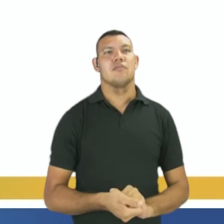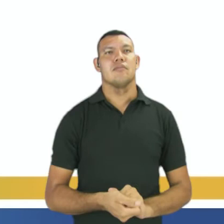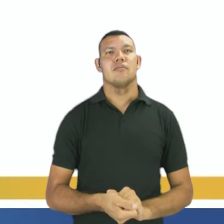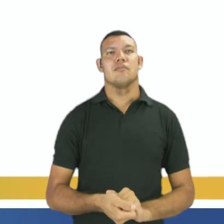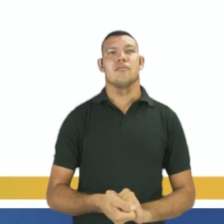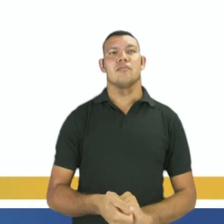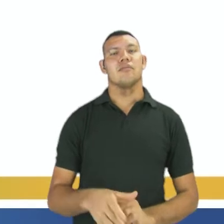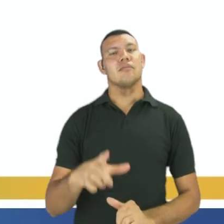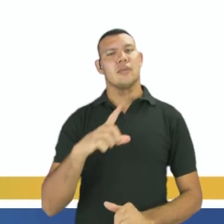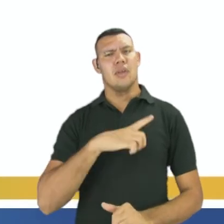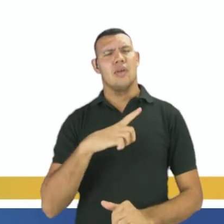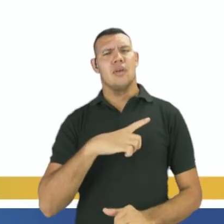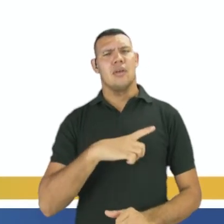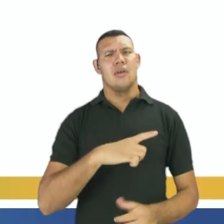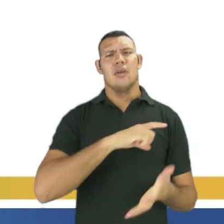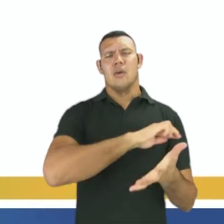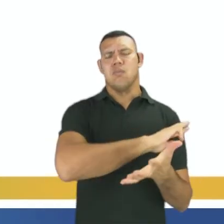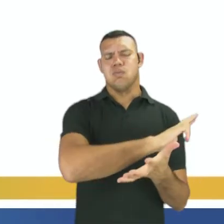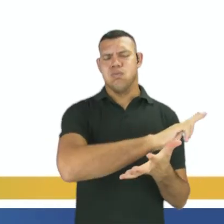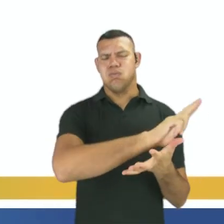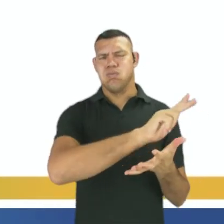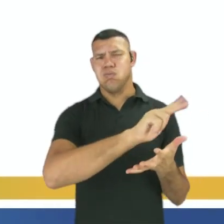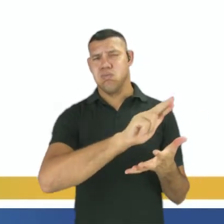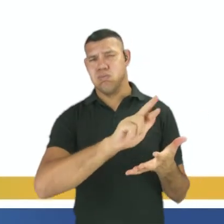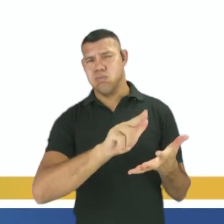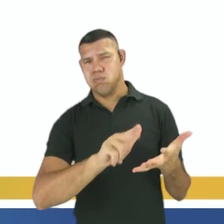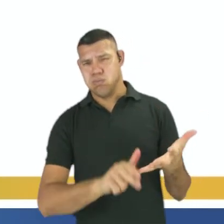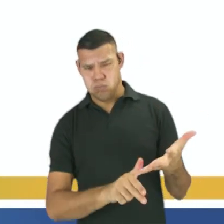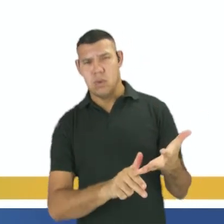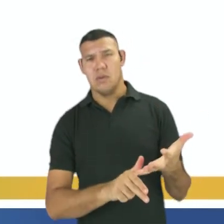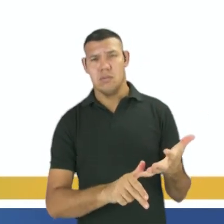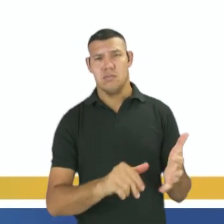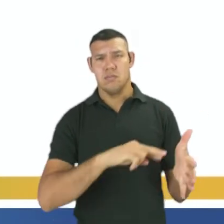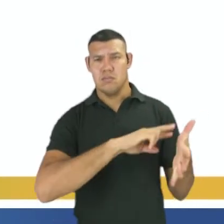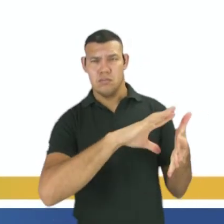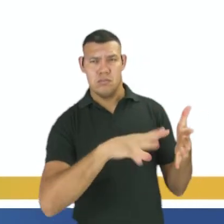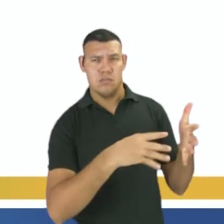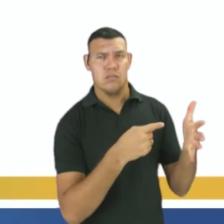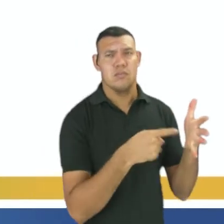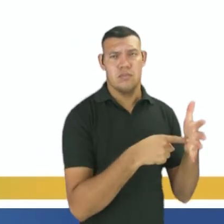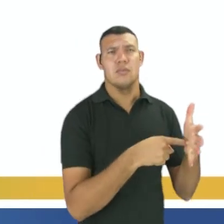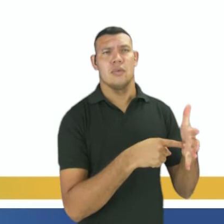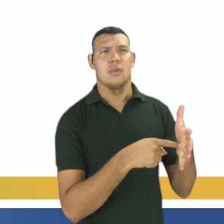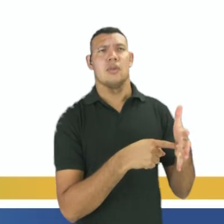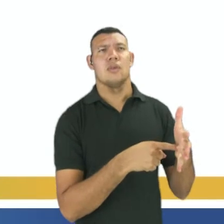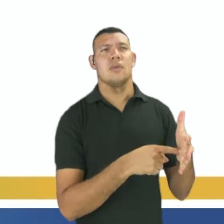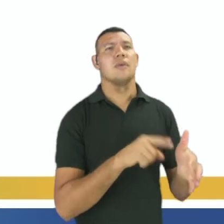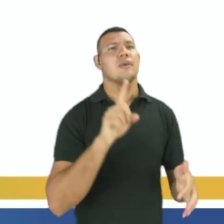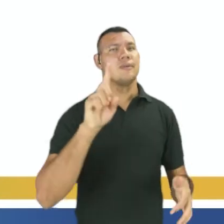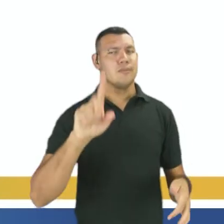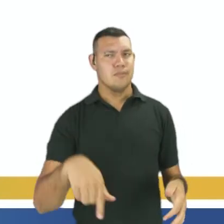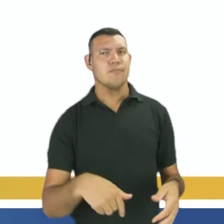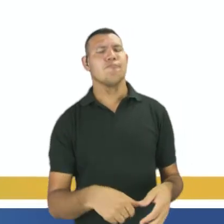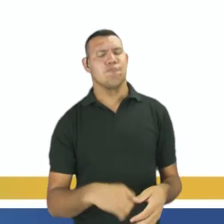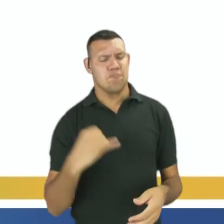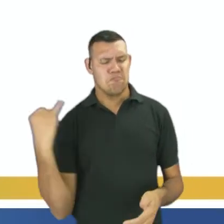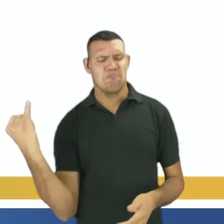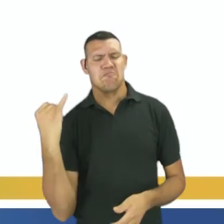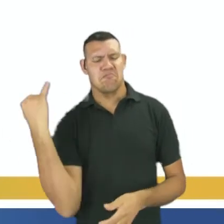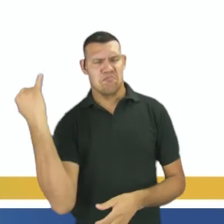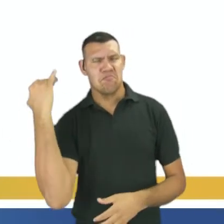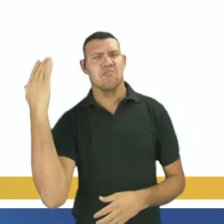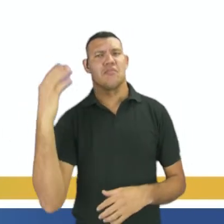E aí nós temos essa grande biodiversidade que existe na Floresta Amazônica e essa grande biodiversidade é de suma